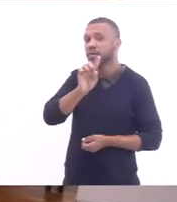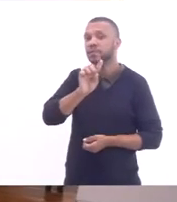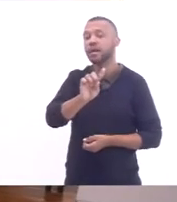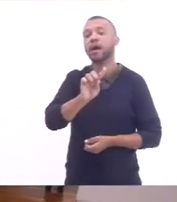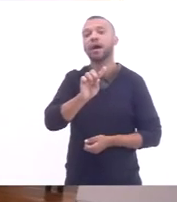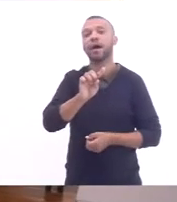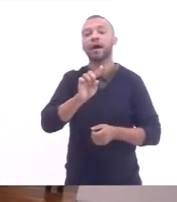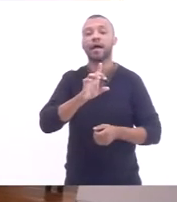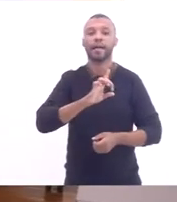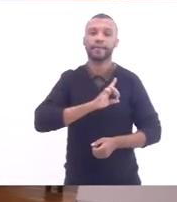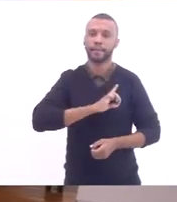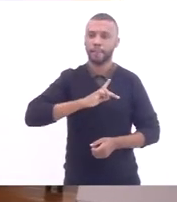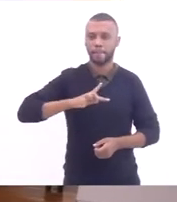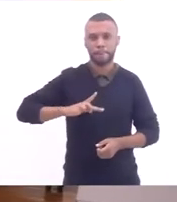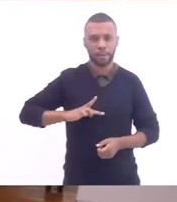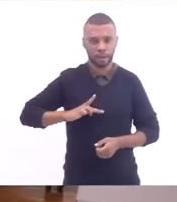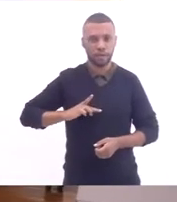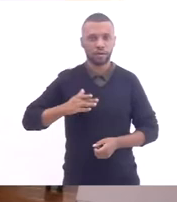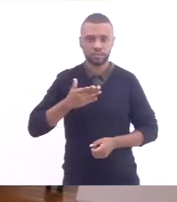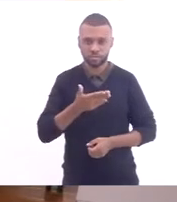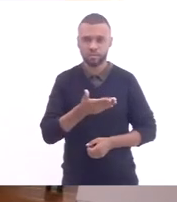nossa Defensoria Pública.